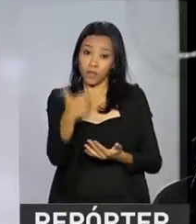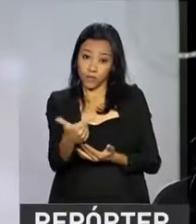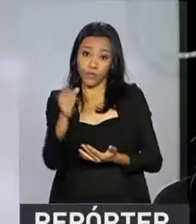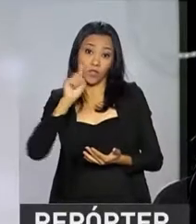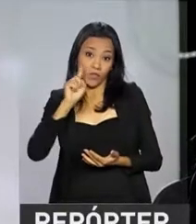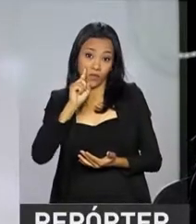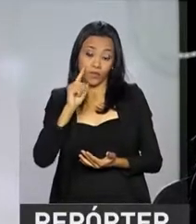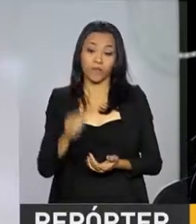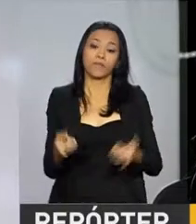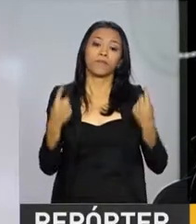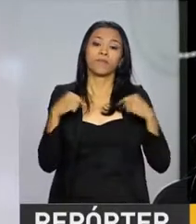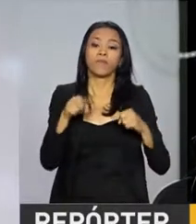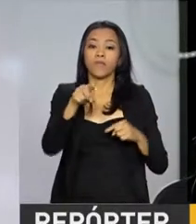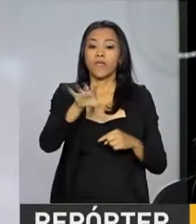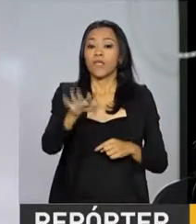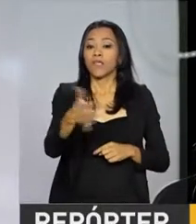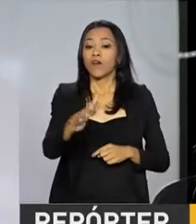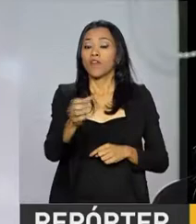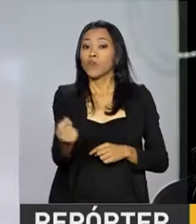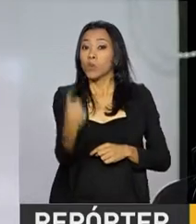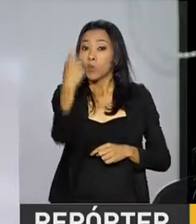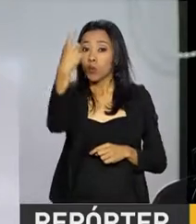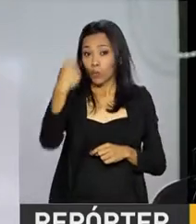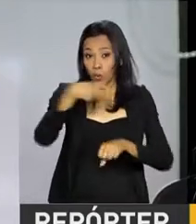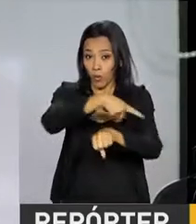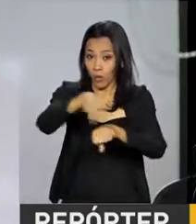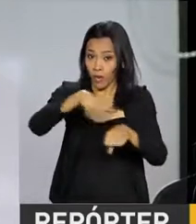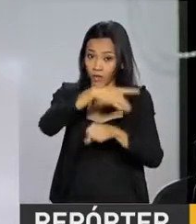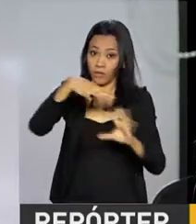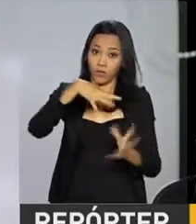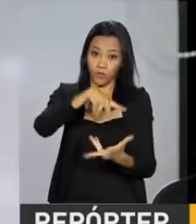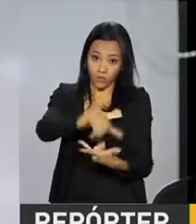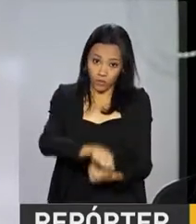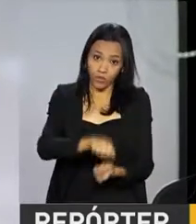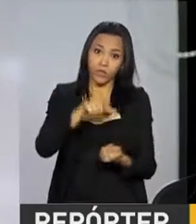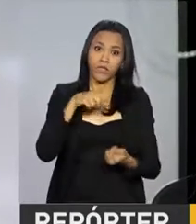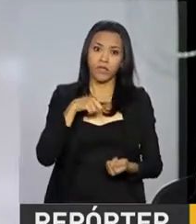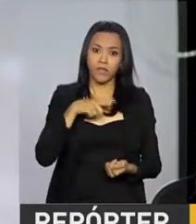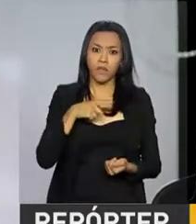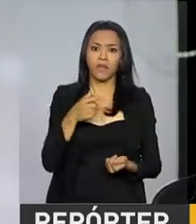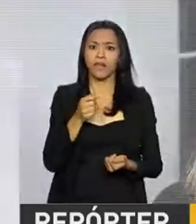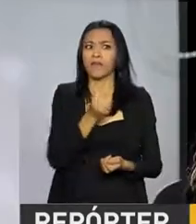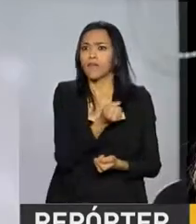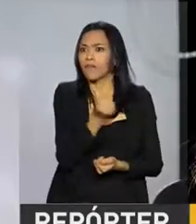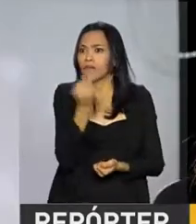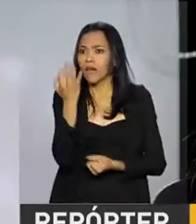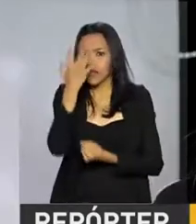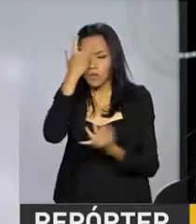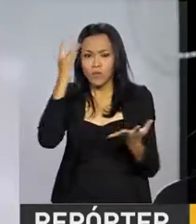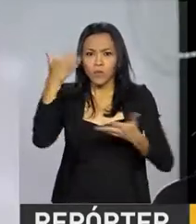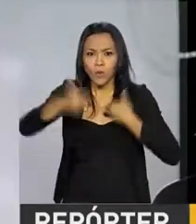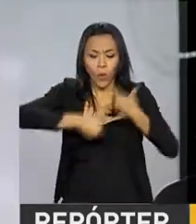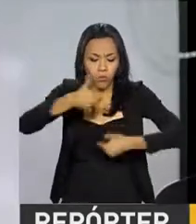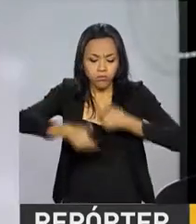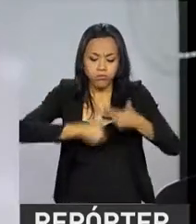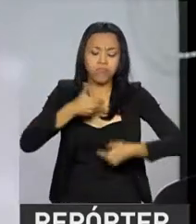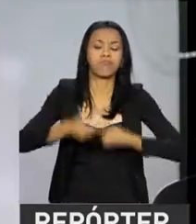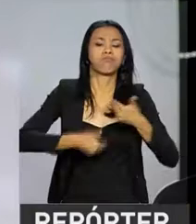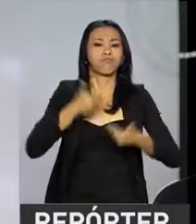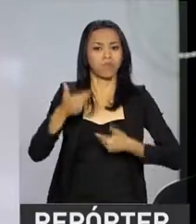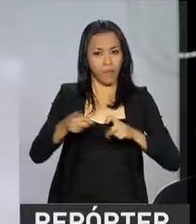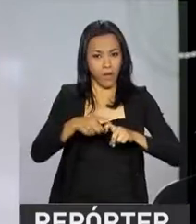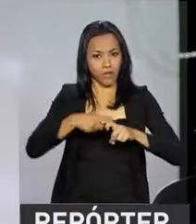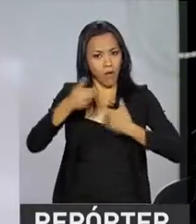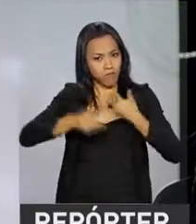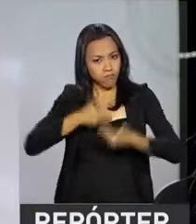Talvez seja o único país no mundo que tem esse quantitativo de pessoas tratadas. Todas aquelas pessoas em